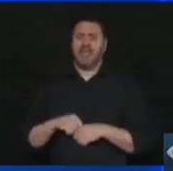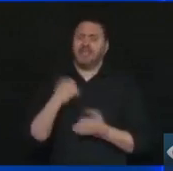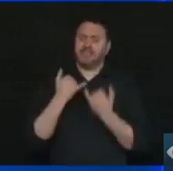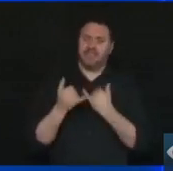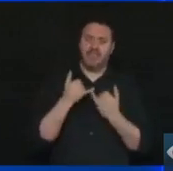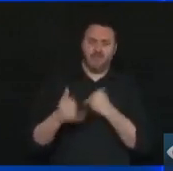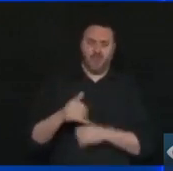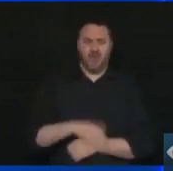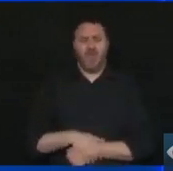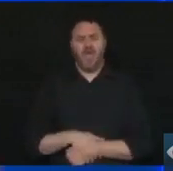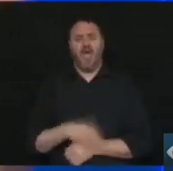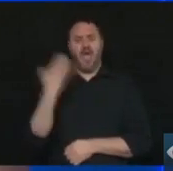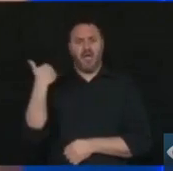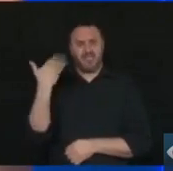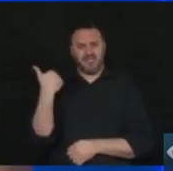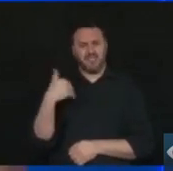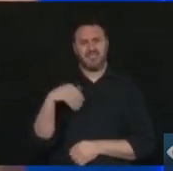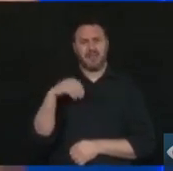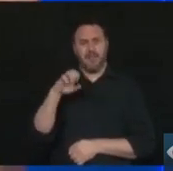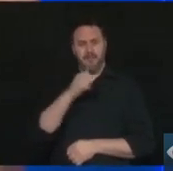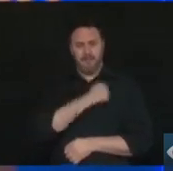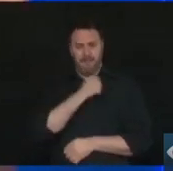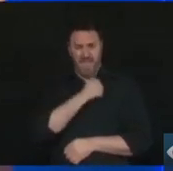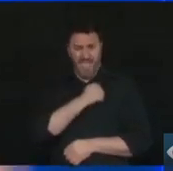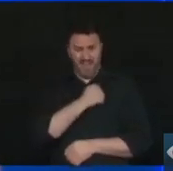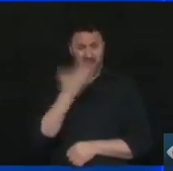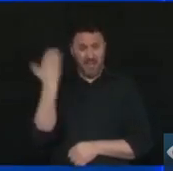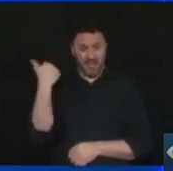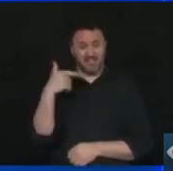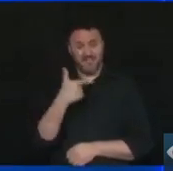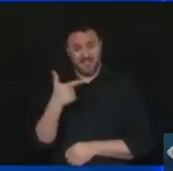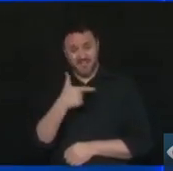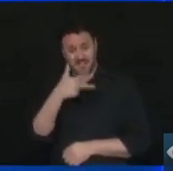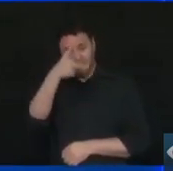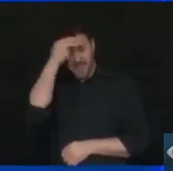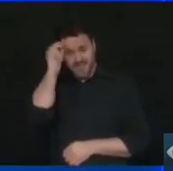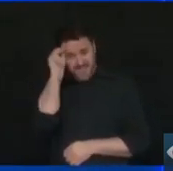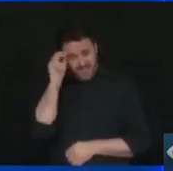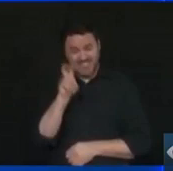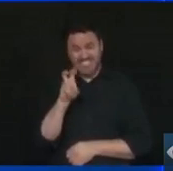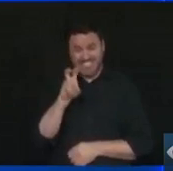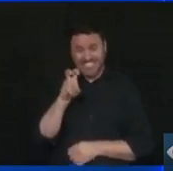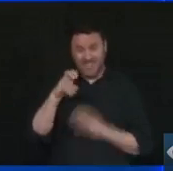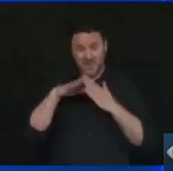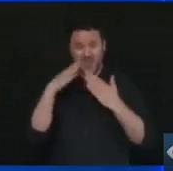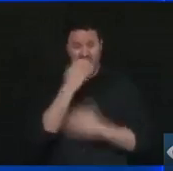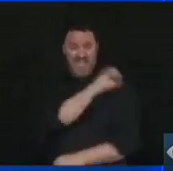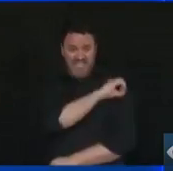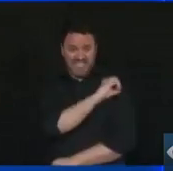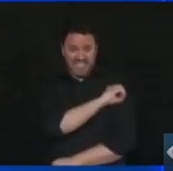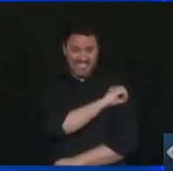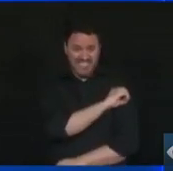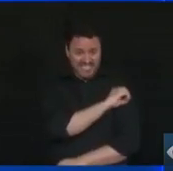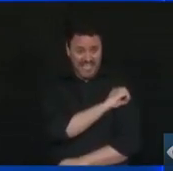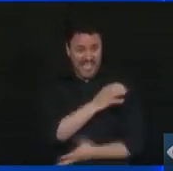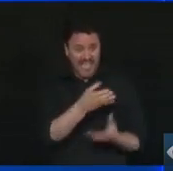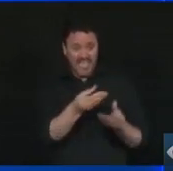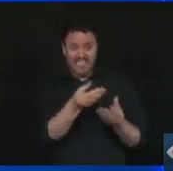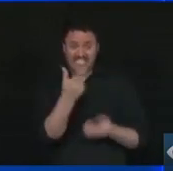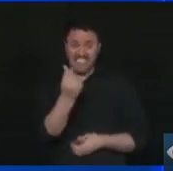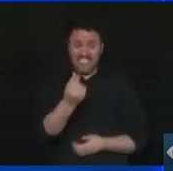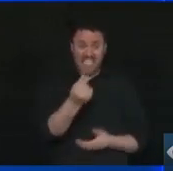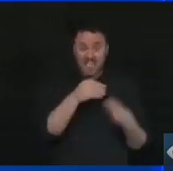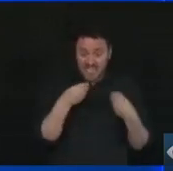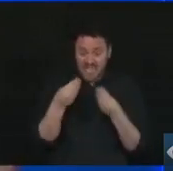gestão do meu adversário, 5 creches receberam o dinheiro e não foram entregues. Creches na Mário Quintana, na Lajeado,